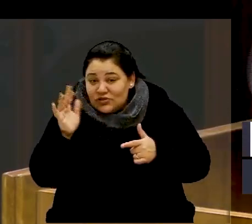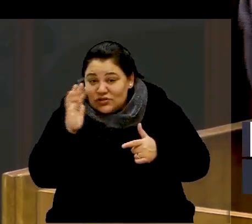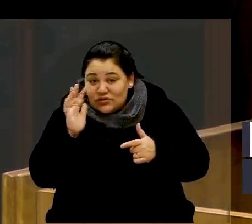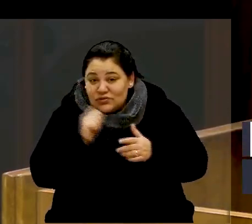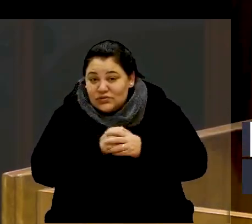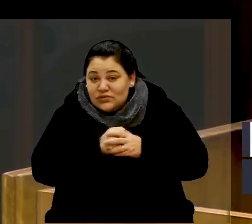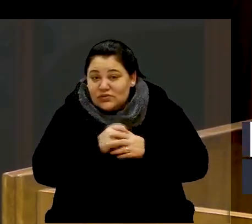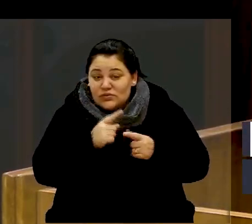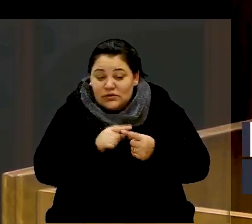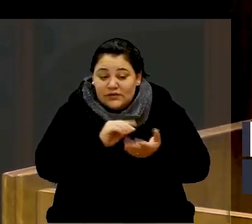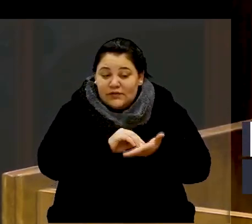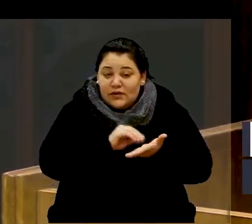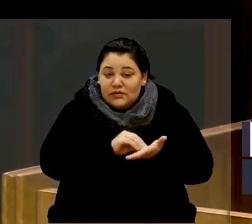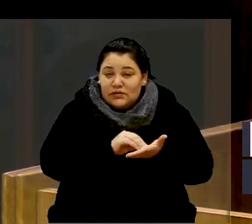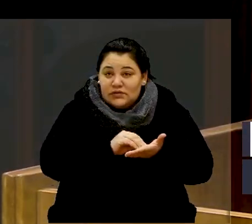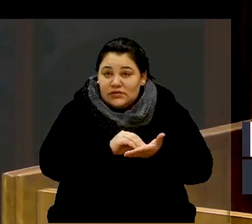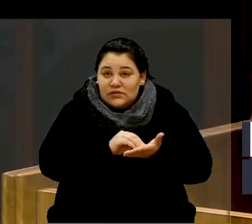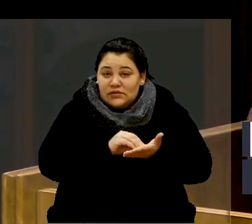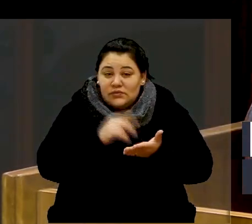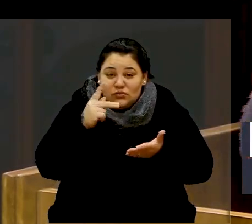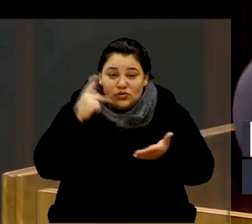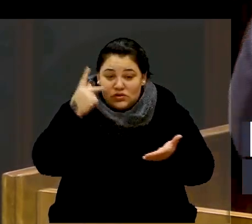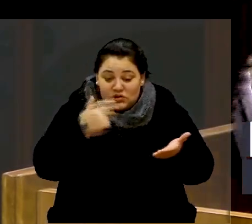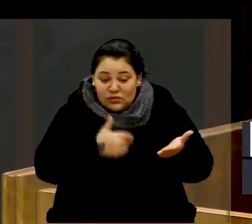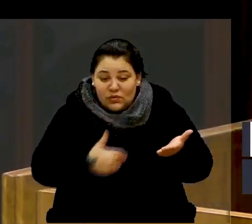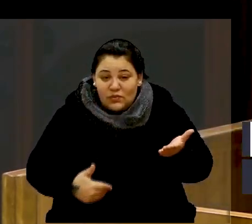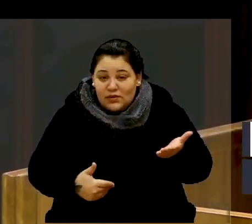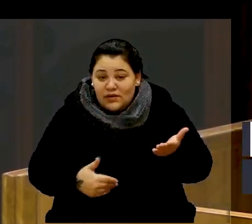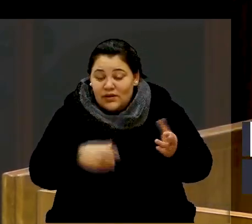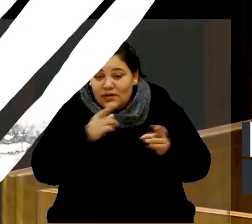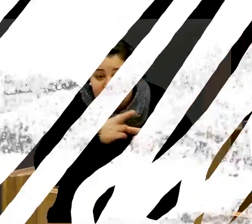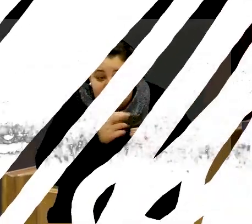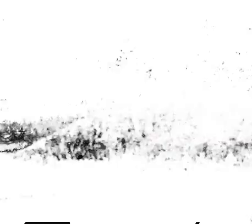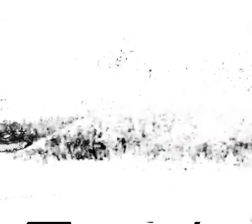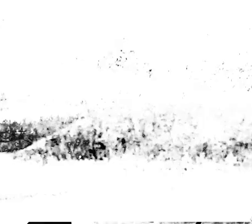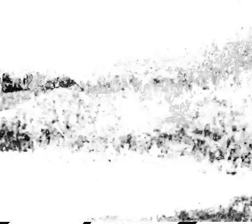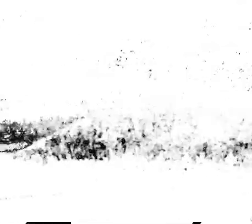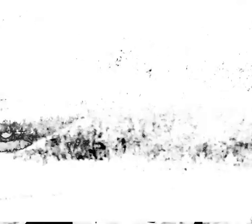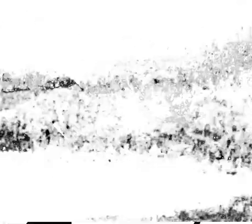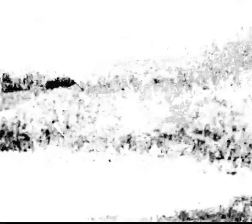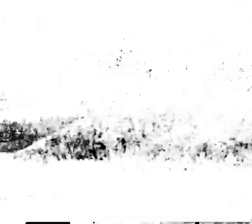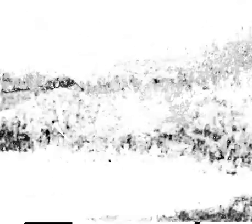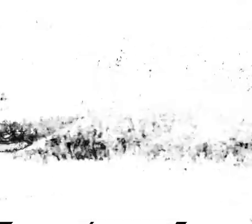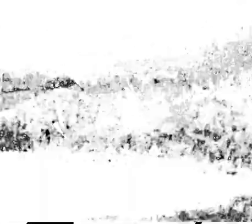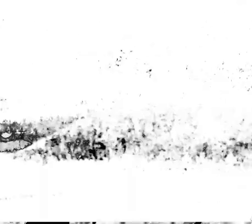pela falta de políticas públicas relacionadas à assistência social.